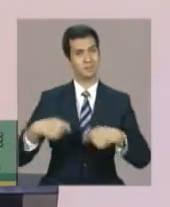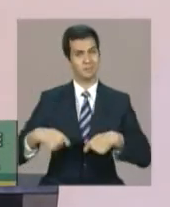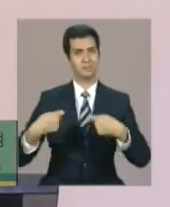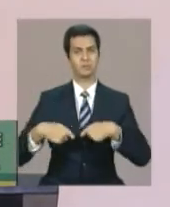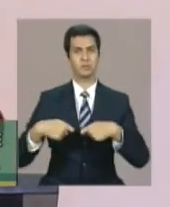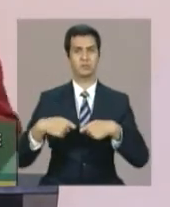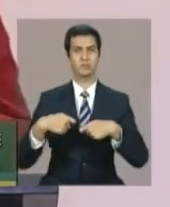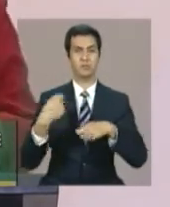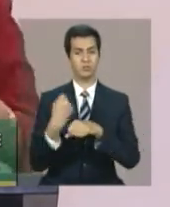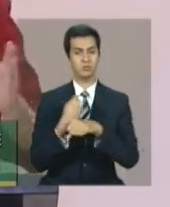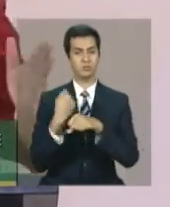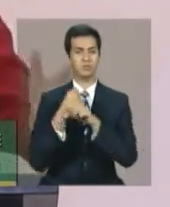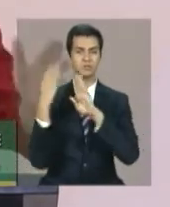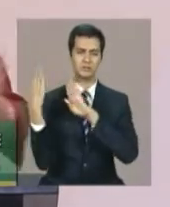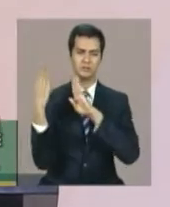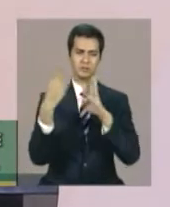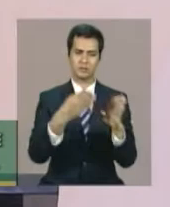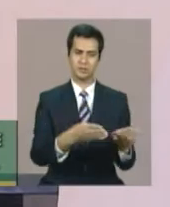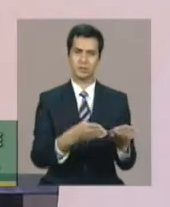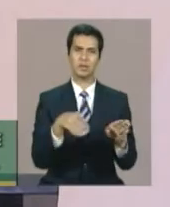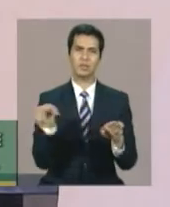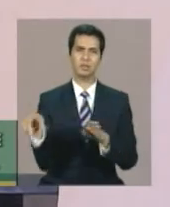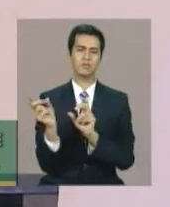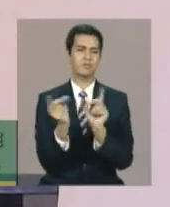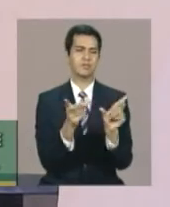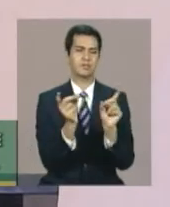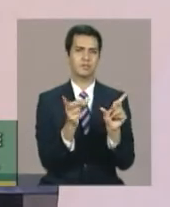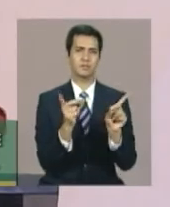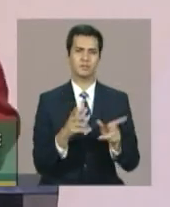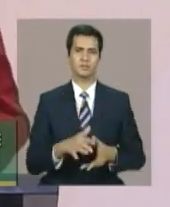é pré-condição para o escoamento dessa produção.